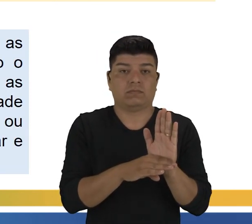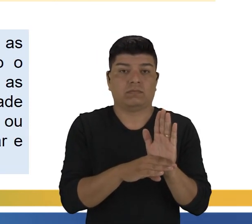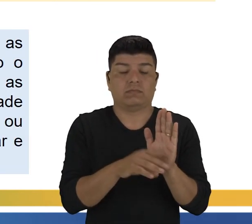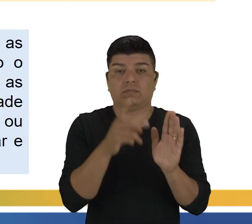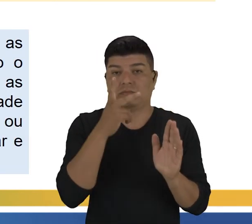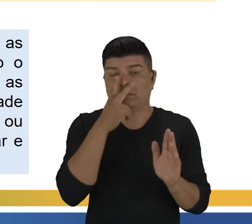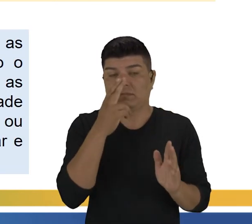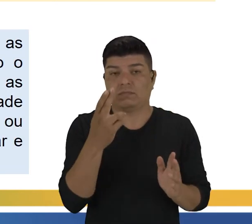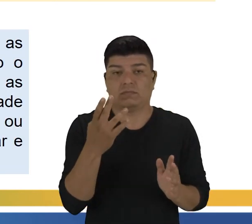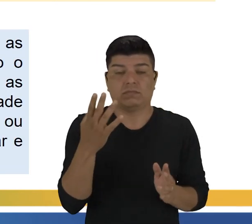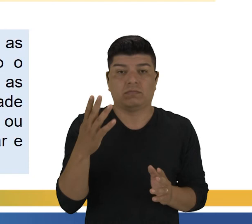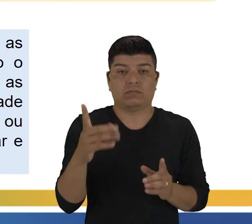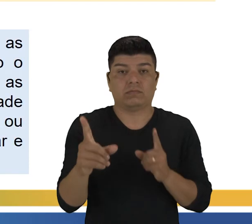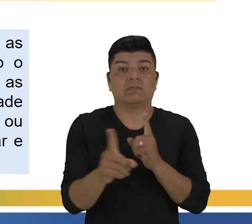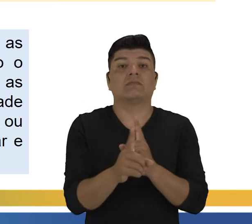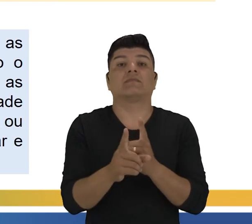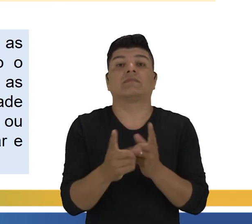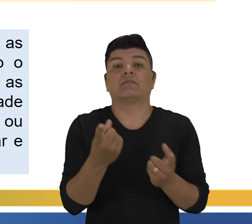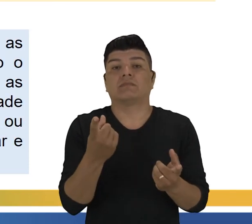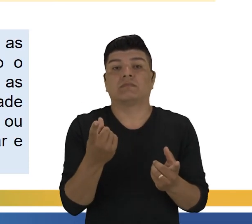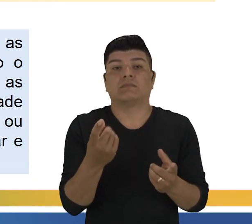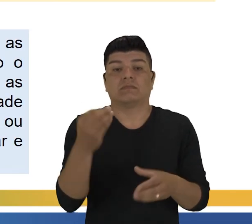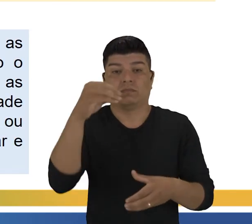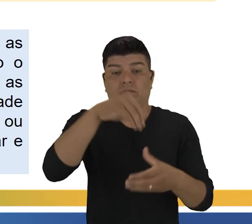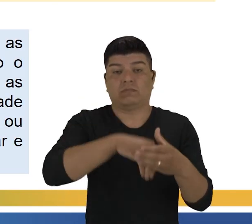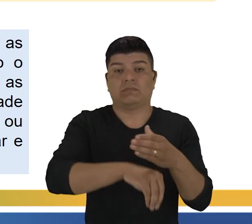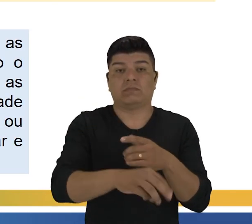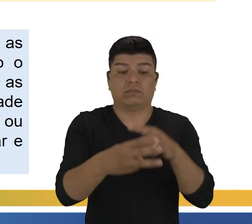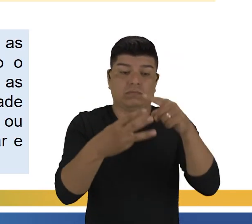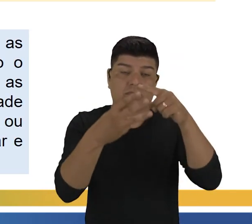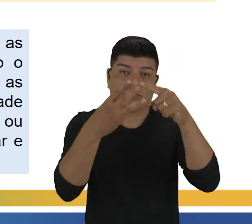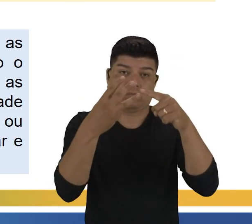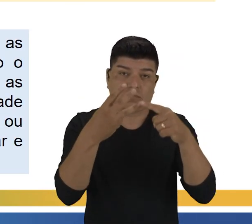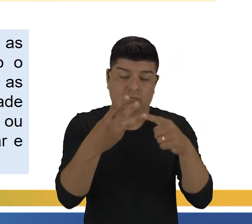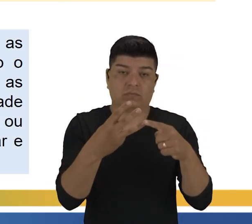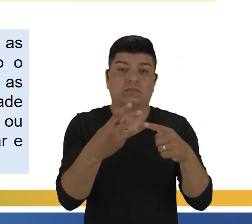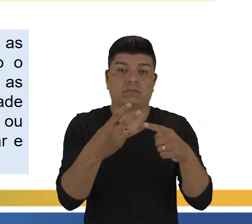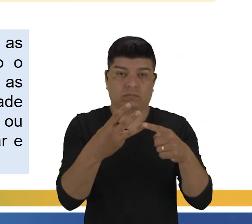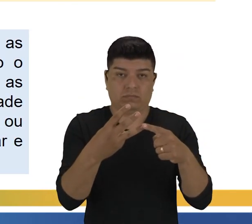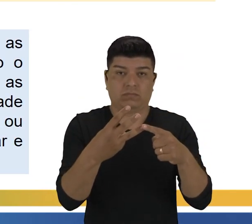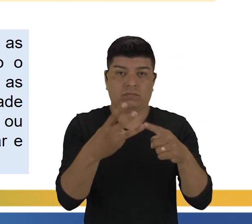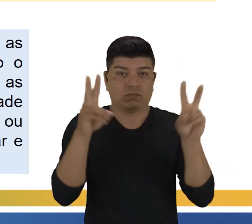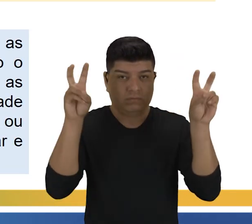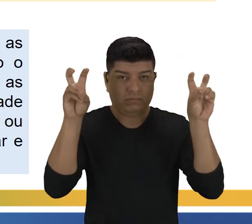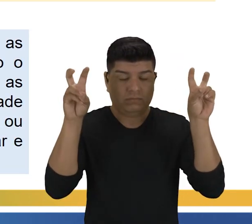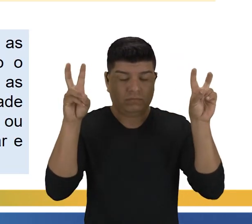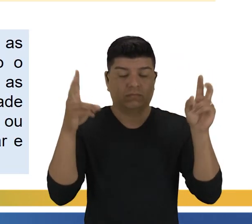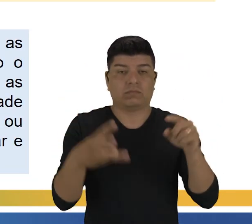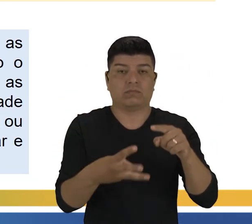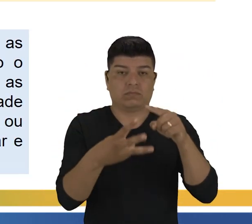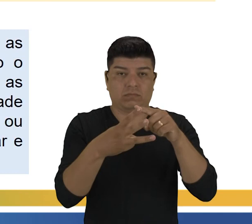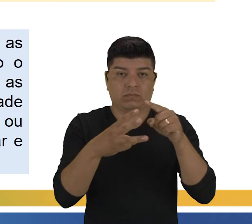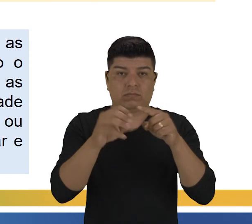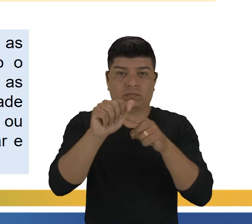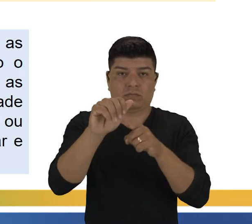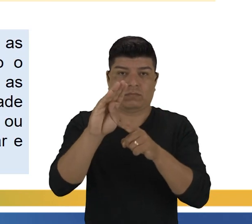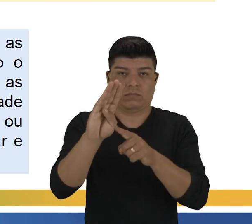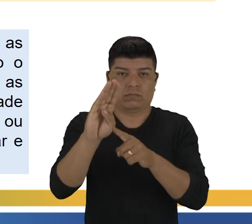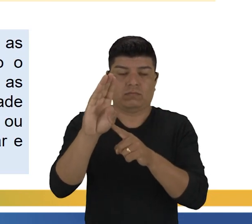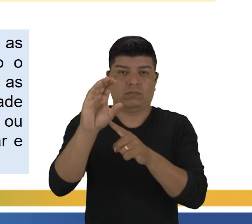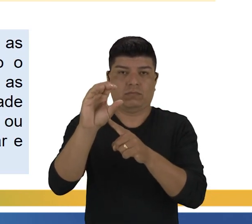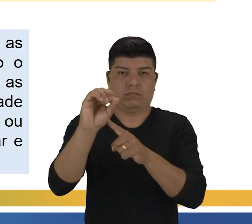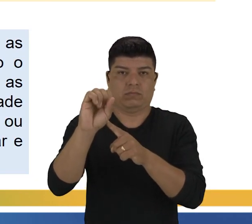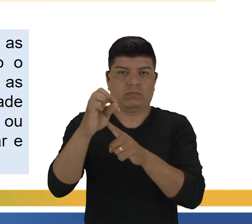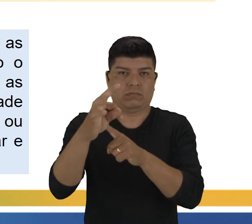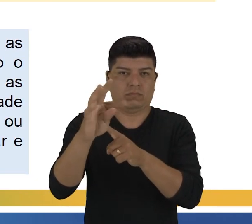pega, ou vamos dizer, ela foi colocada dentro de três vertentes temáticas: o abolicionismo,